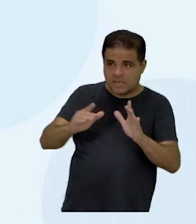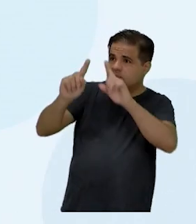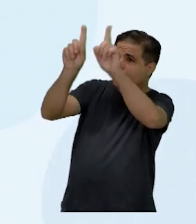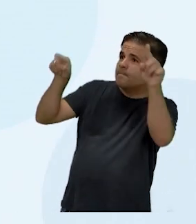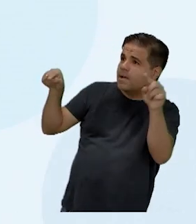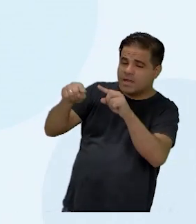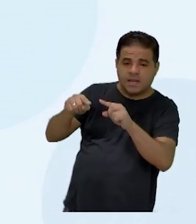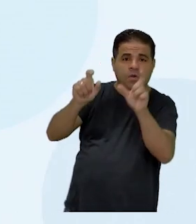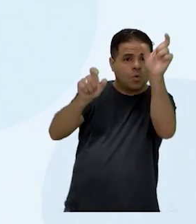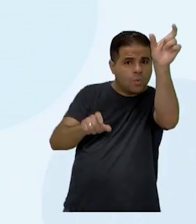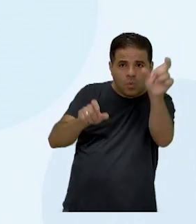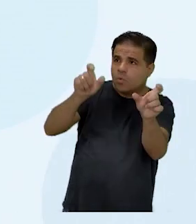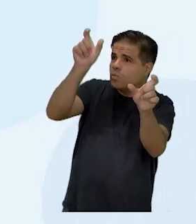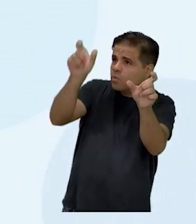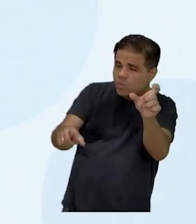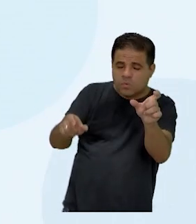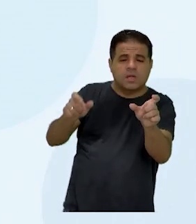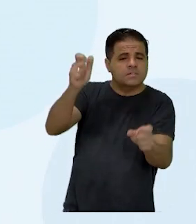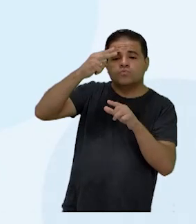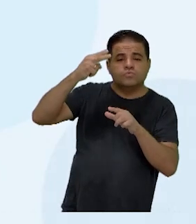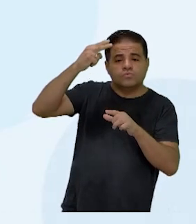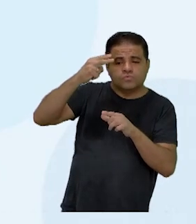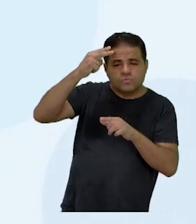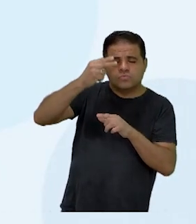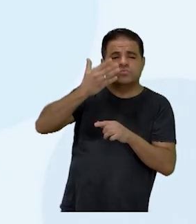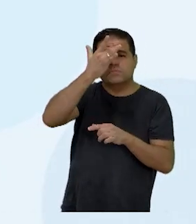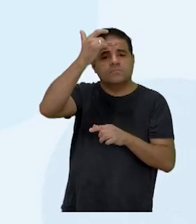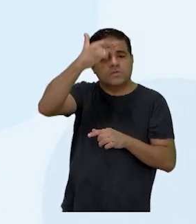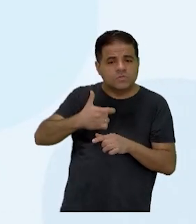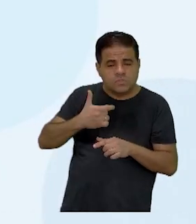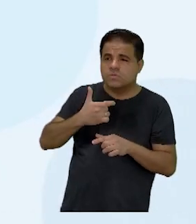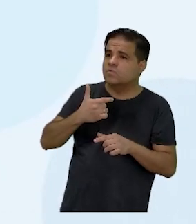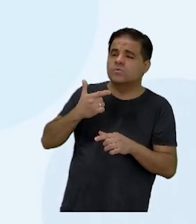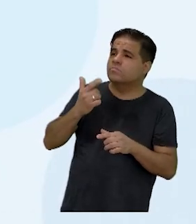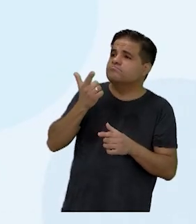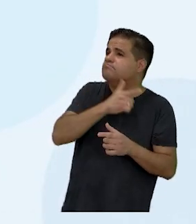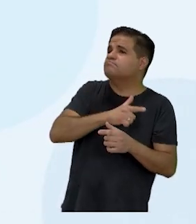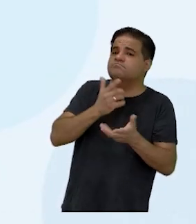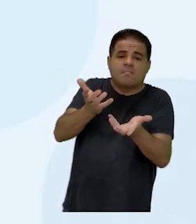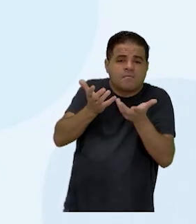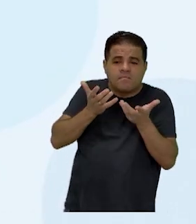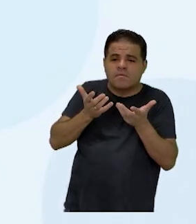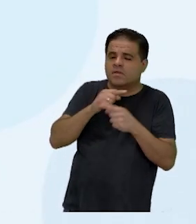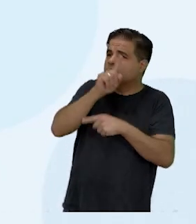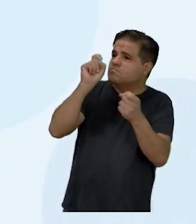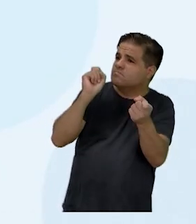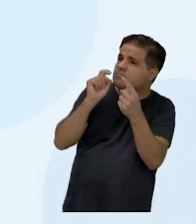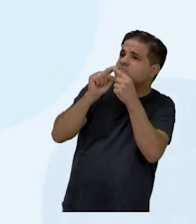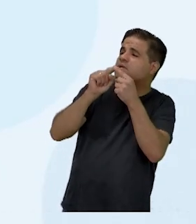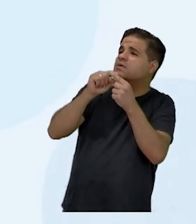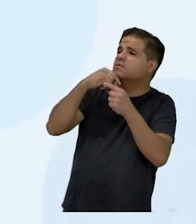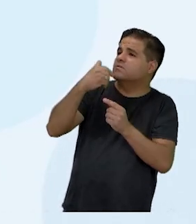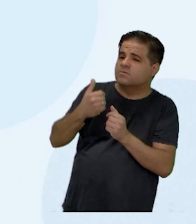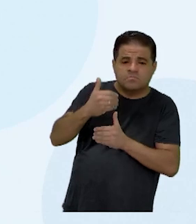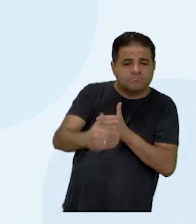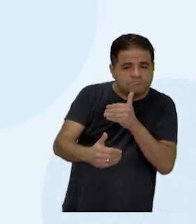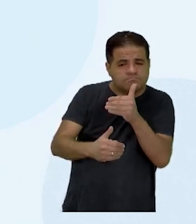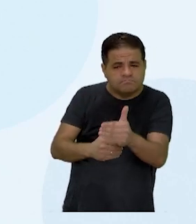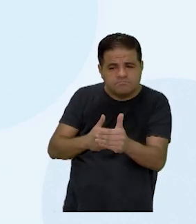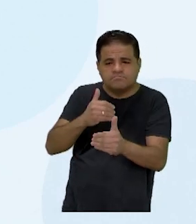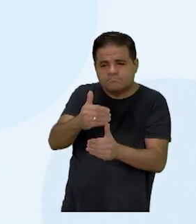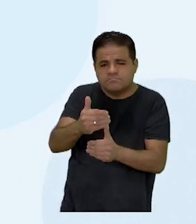anterior, desculpem. Ele leva uma carta para si mesmo, de como ele se vê daqui a 5, 10 anos, de acordo com o